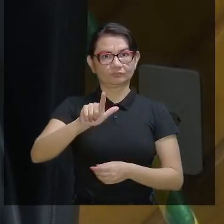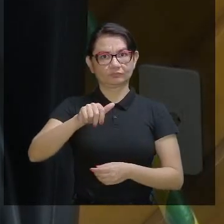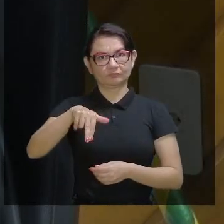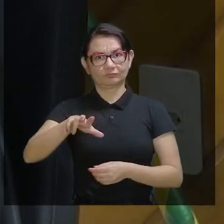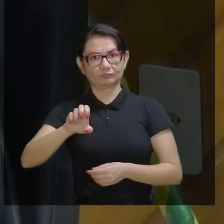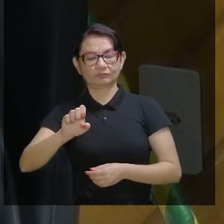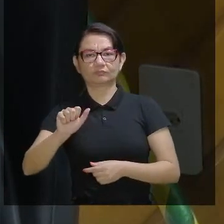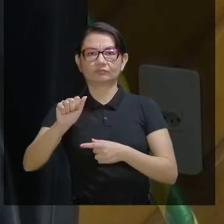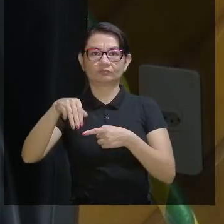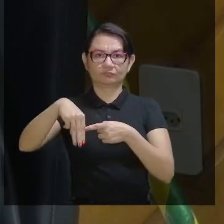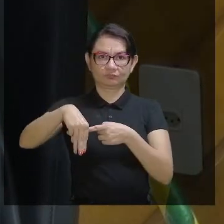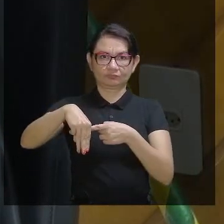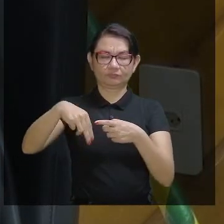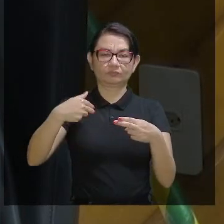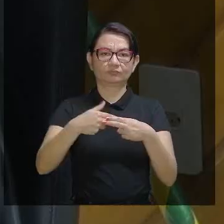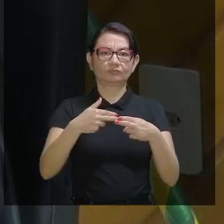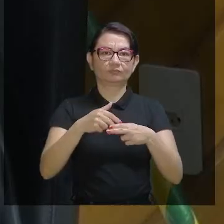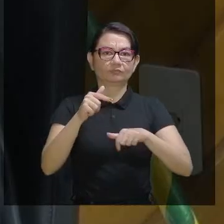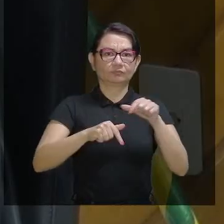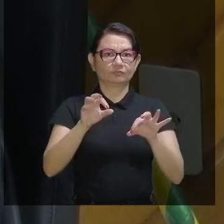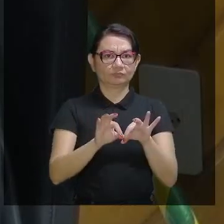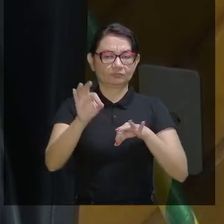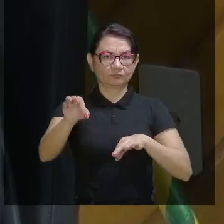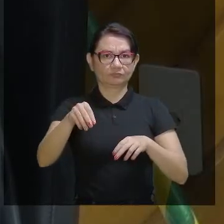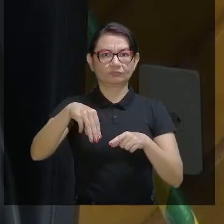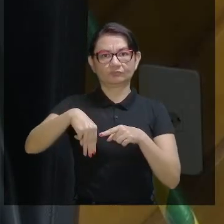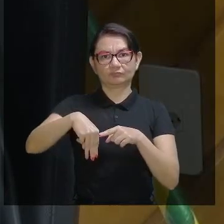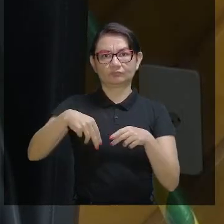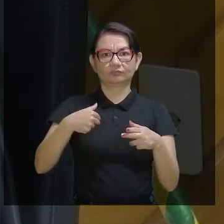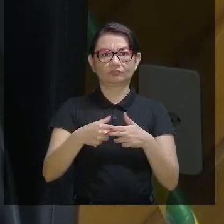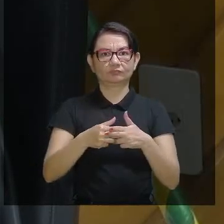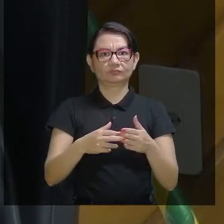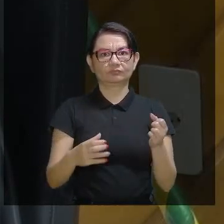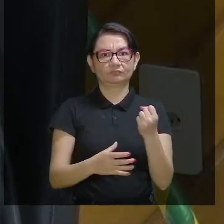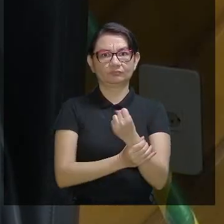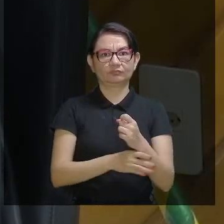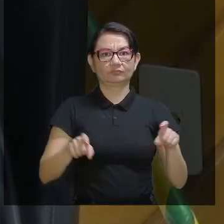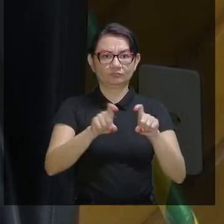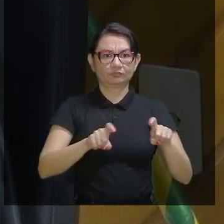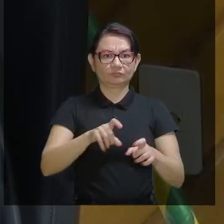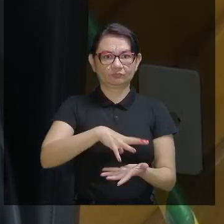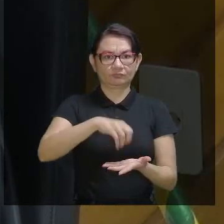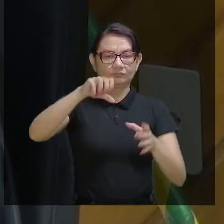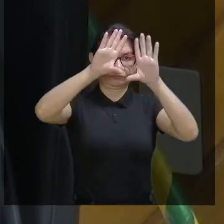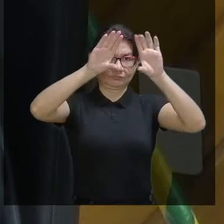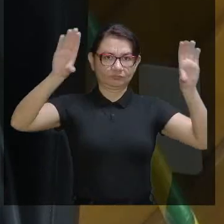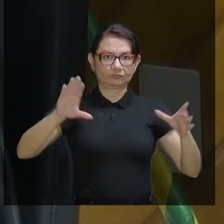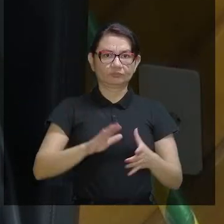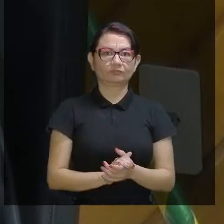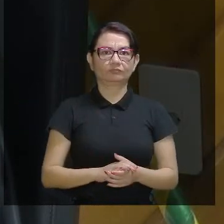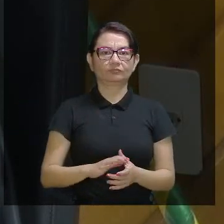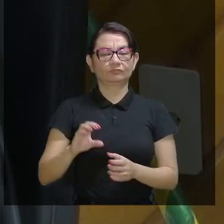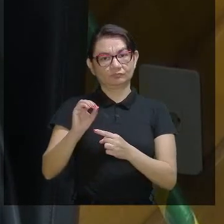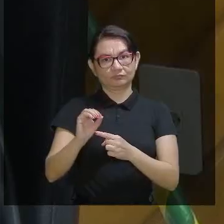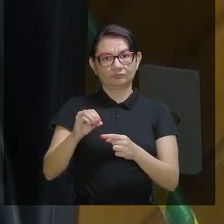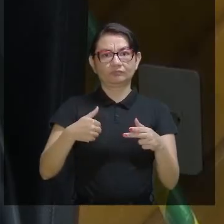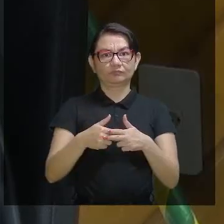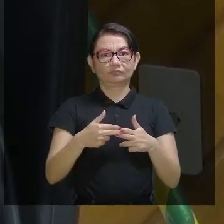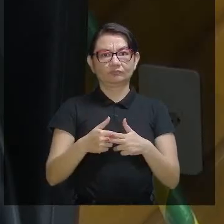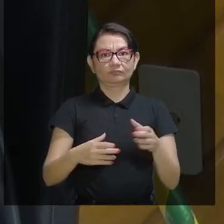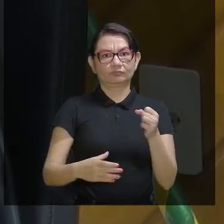M, utilização do trabalho remoto; N, uso seguro de computação em nuvem; O, uso seguro de